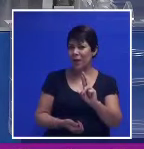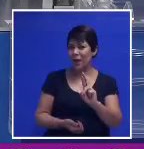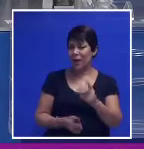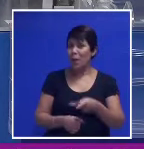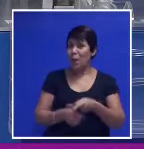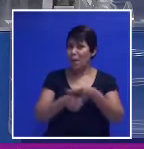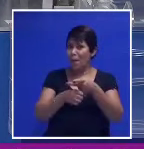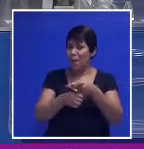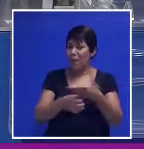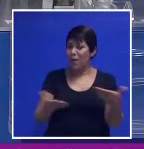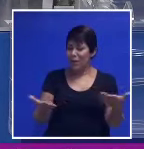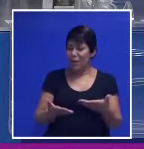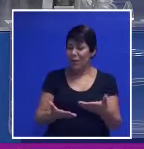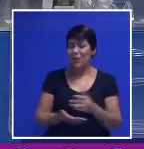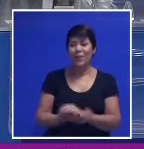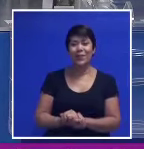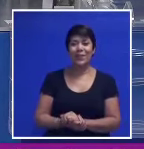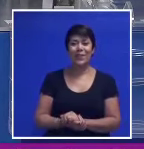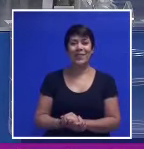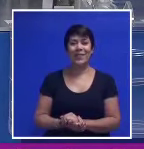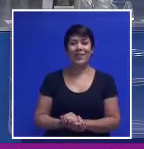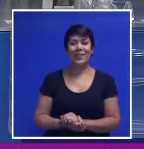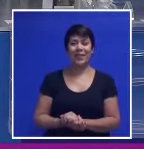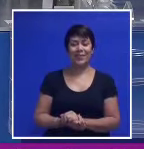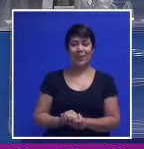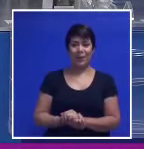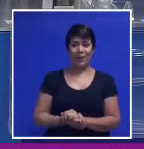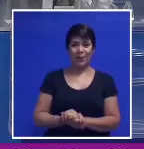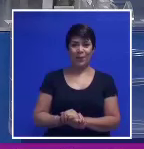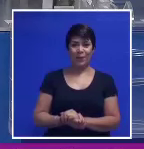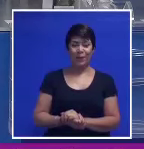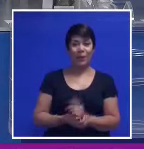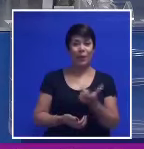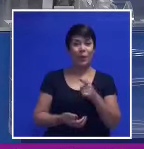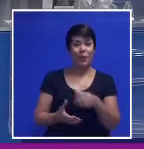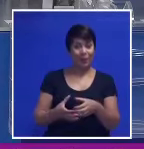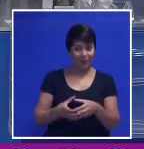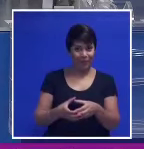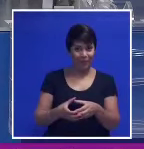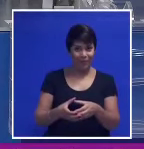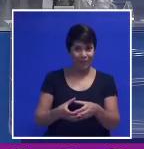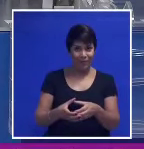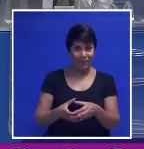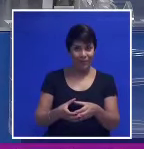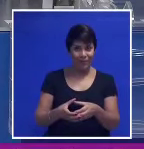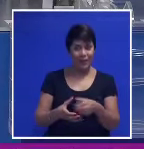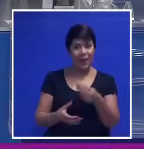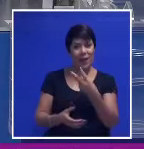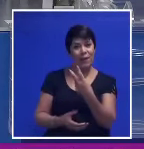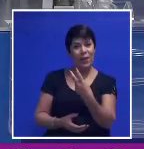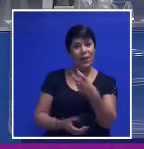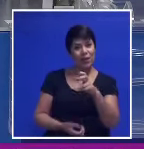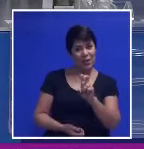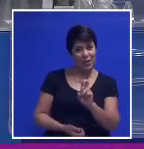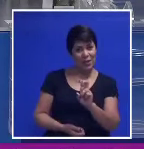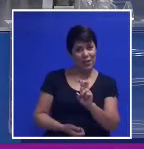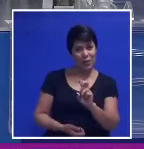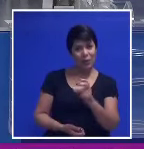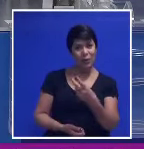R$1.500.000. Esse é o prêmio estimado desta noite da Loto Fácil. Vem chegando mais uma bola sorteada, é